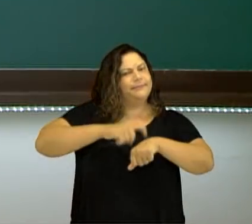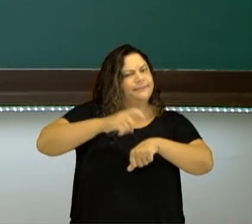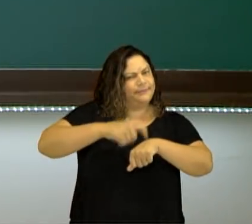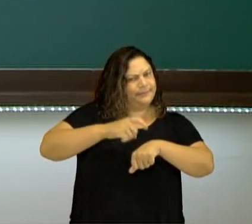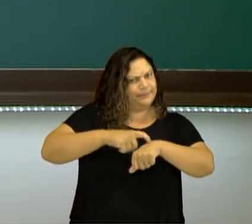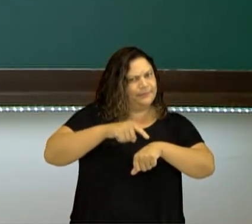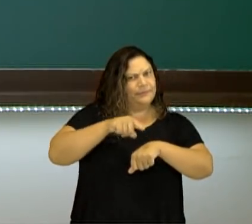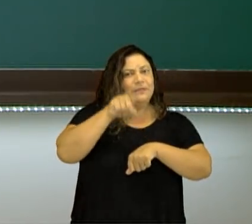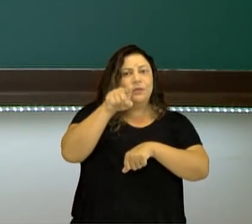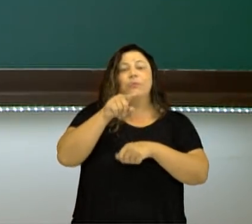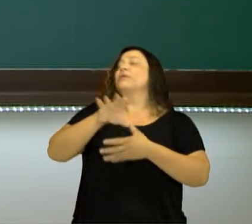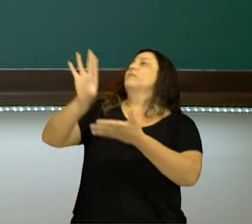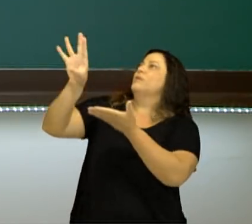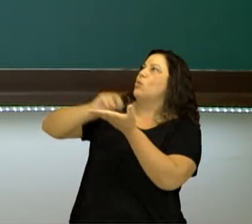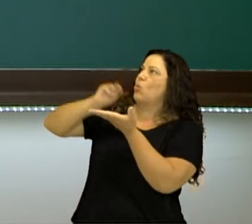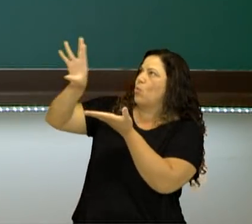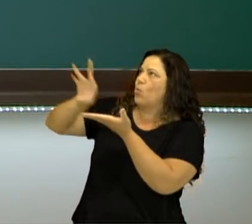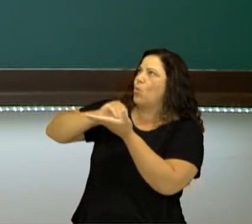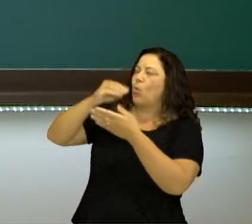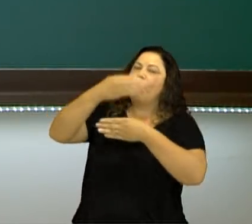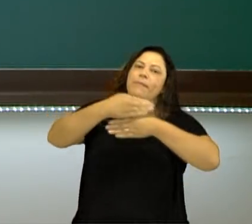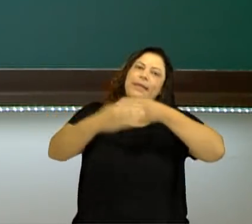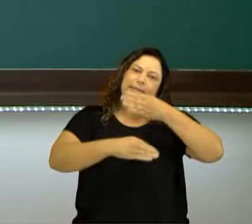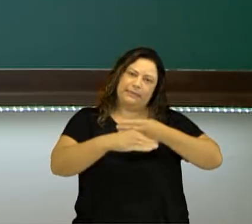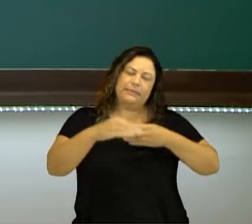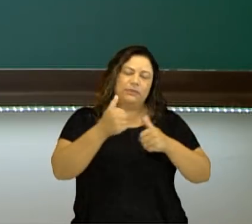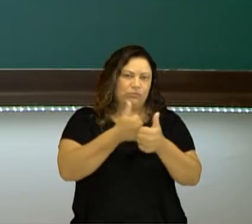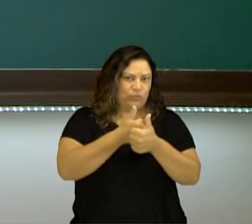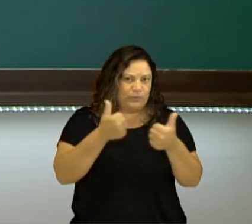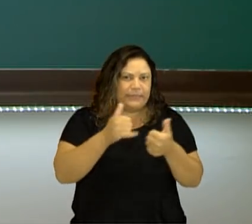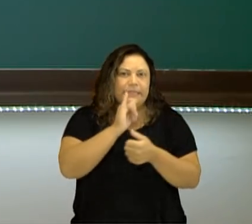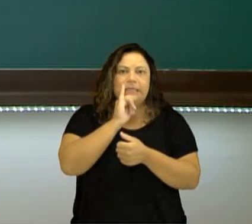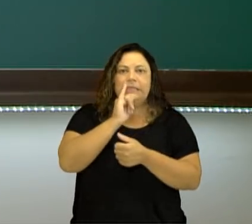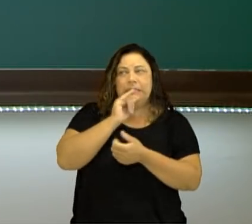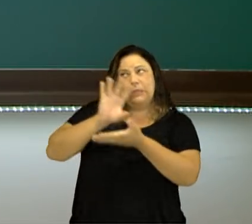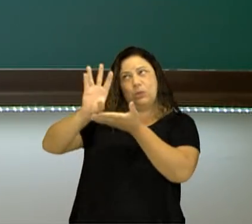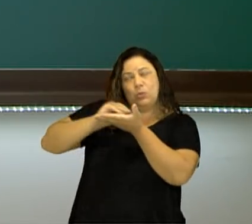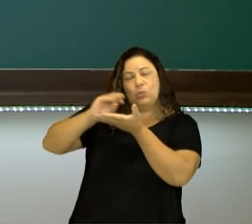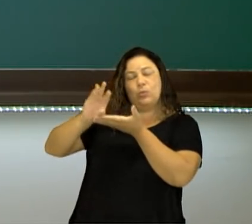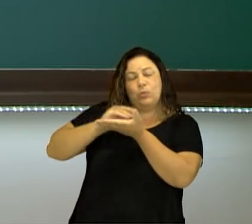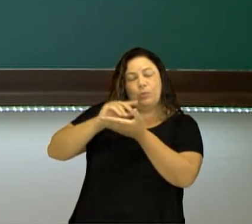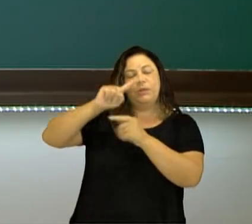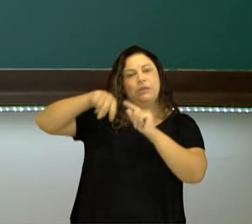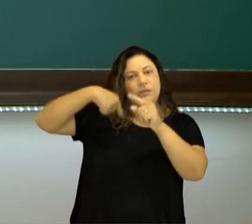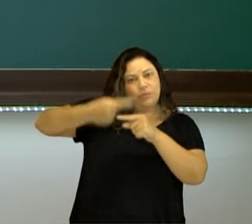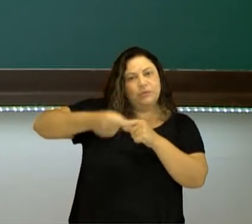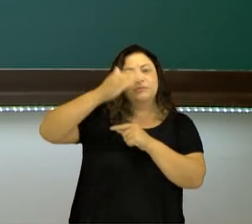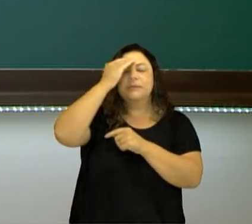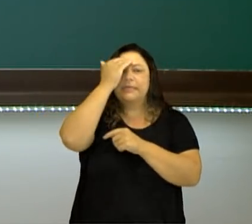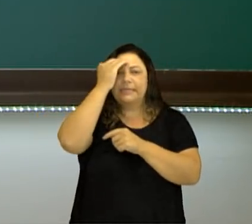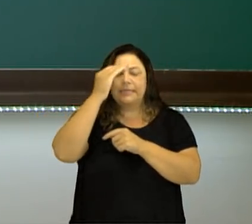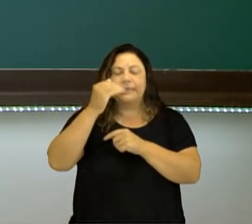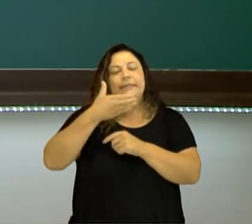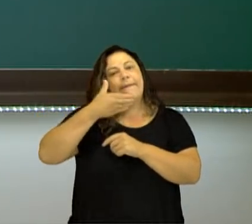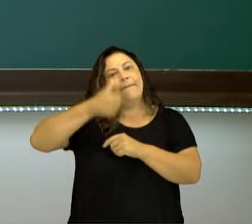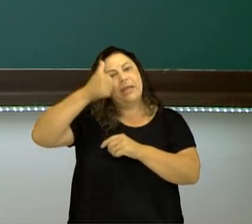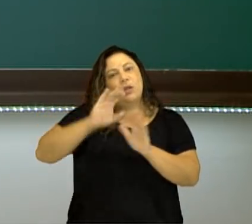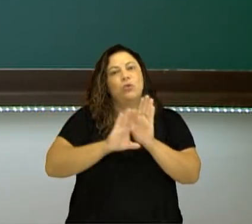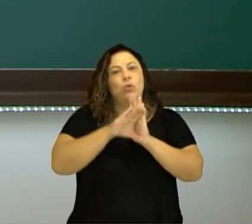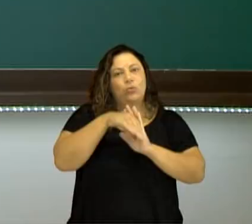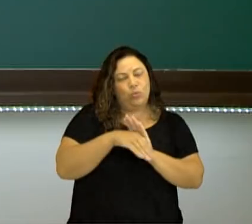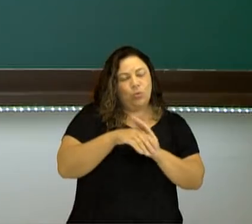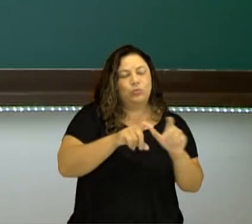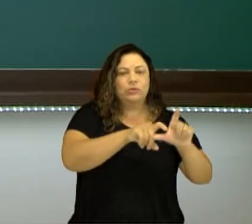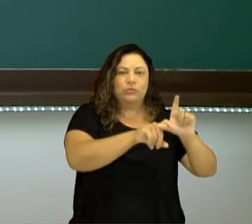você copiar esse exemplo aí, para a gente poder trabalhar em cima dele e você entender melhor esse conceito de dependência